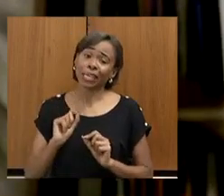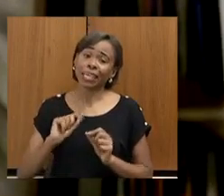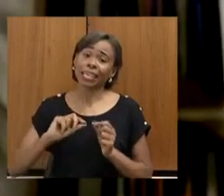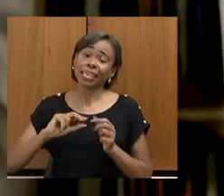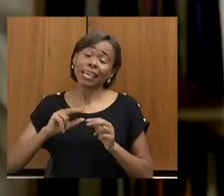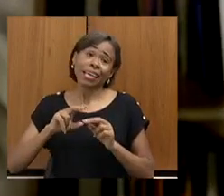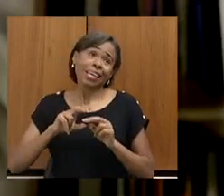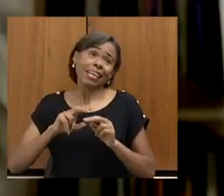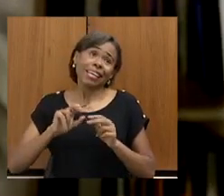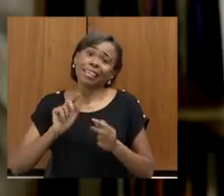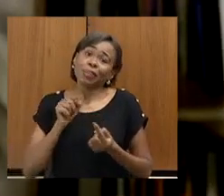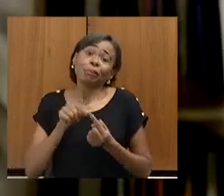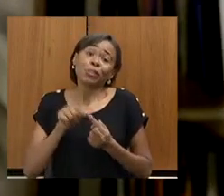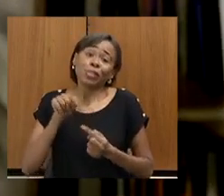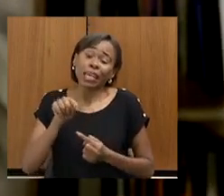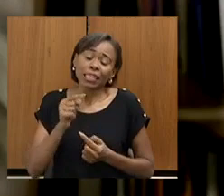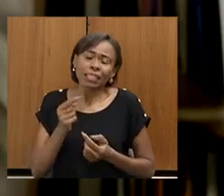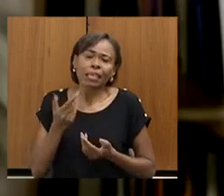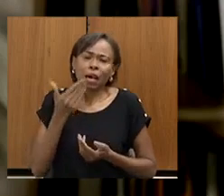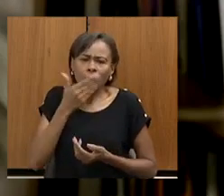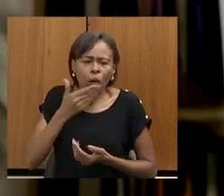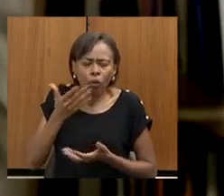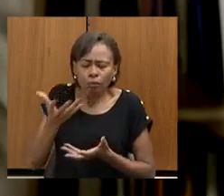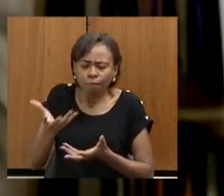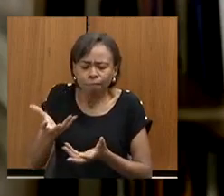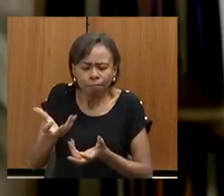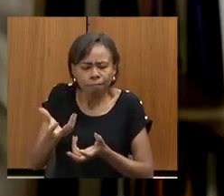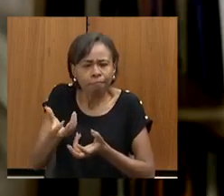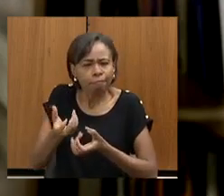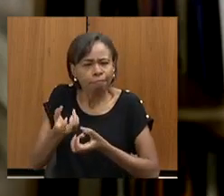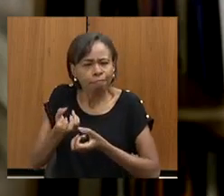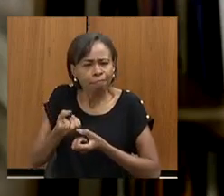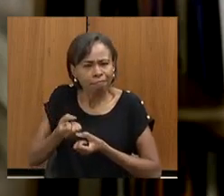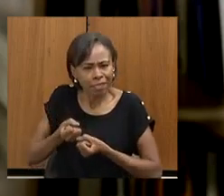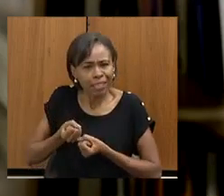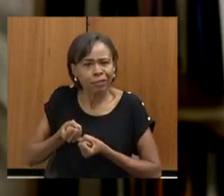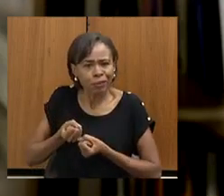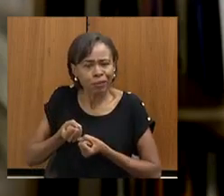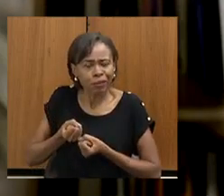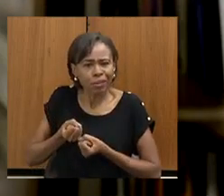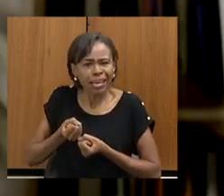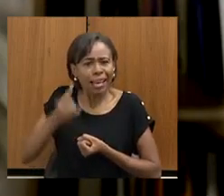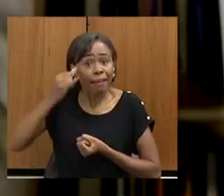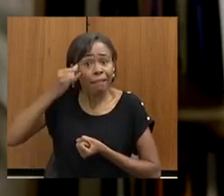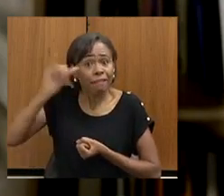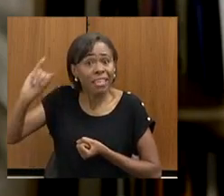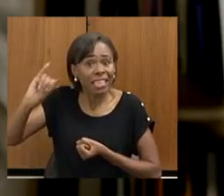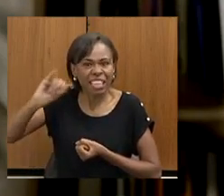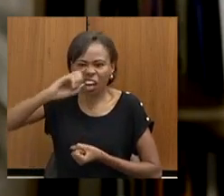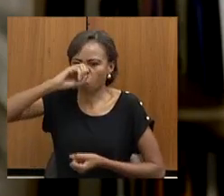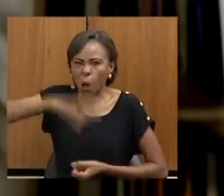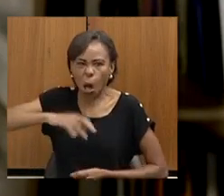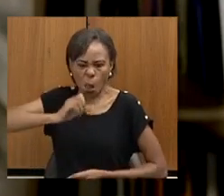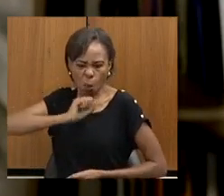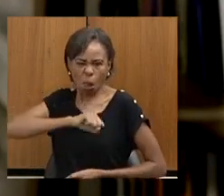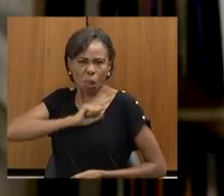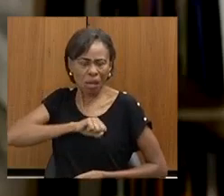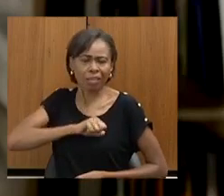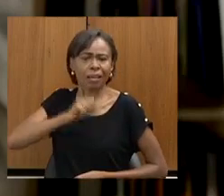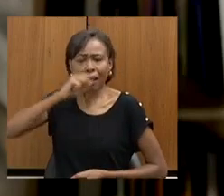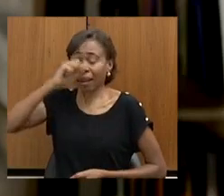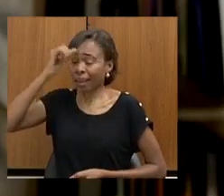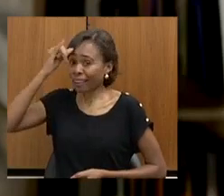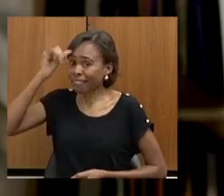docilidade vá contra essa manifestação de indocilidade e abra o campo